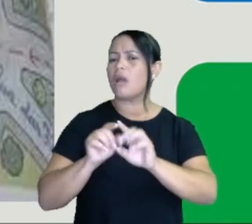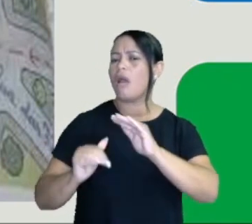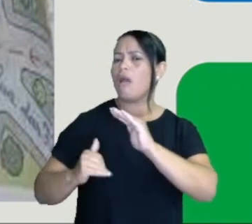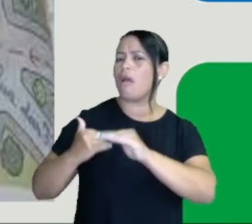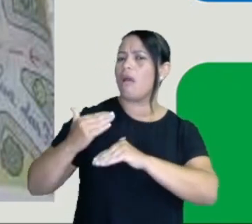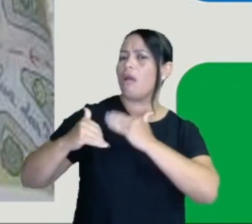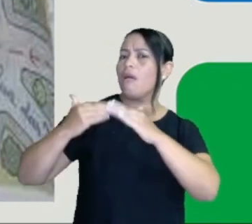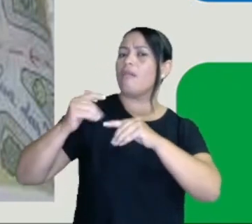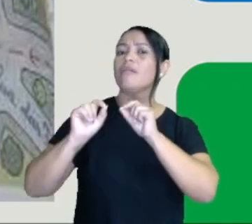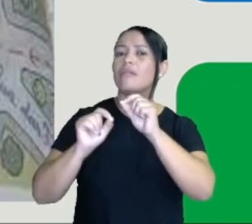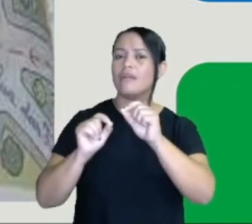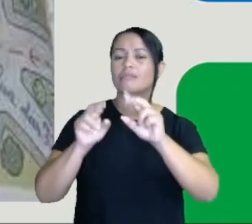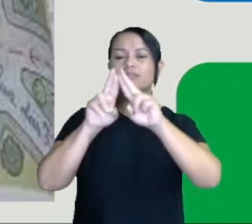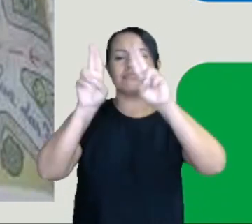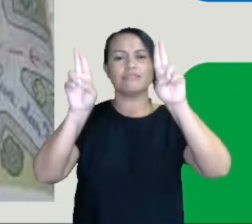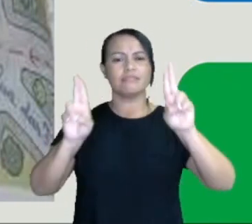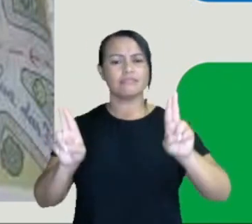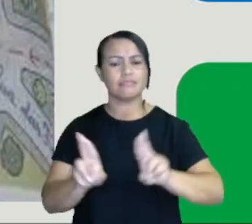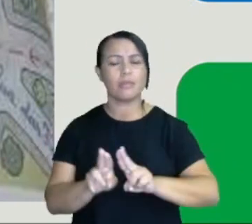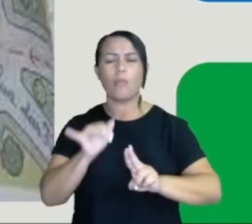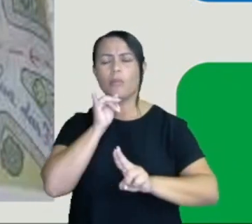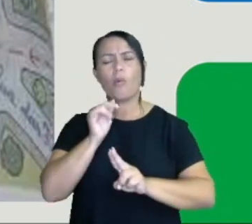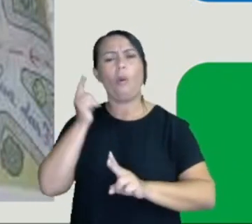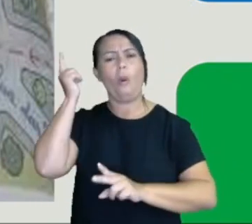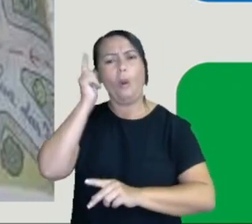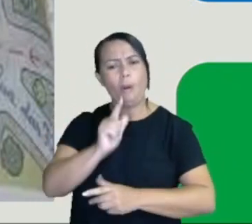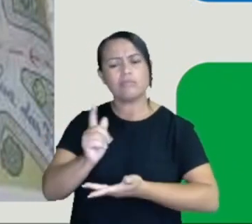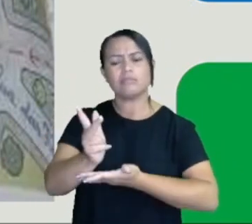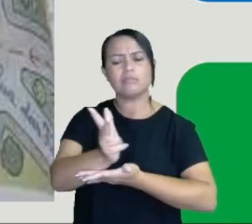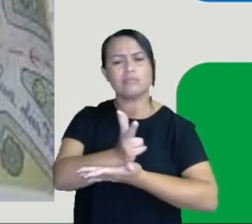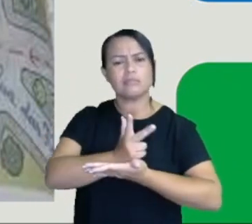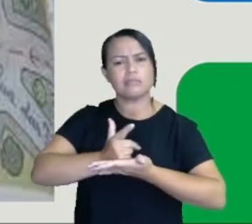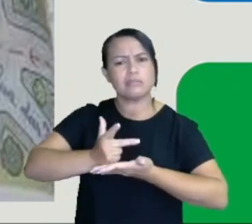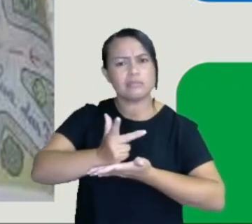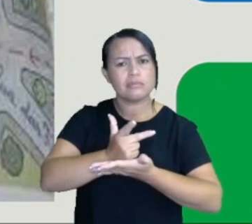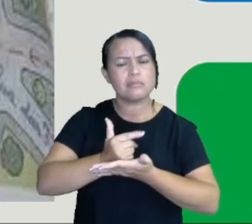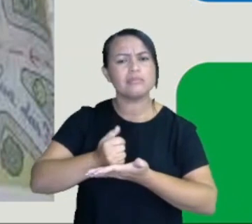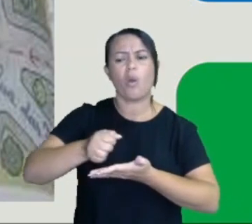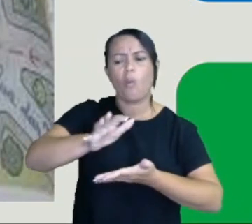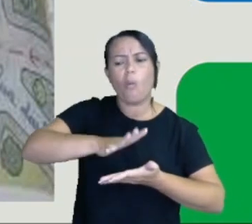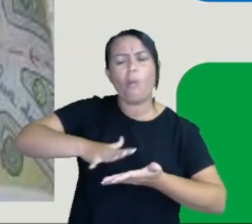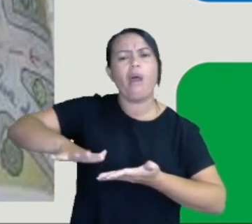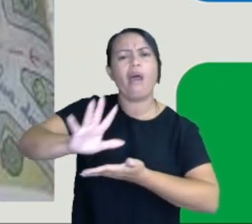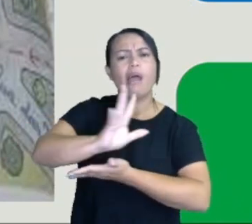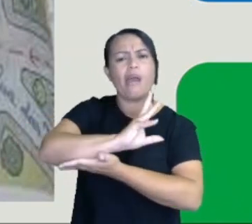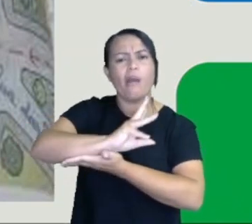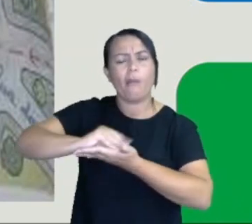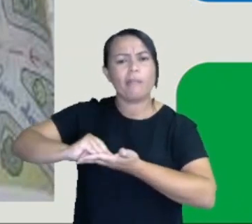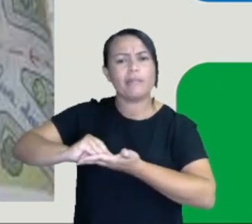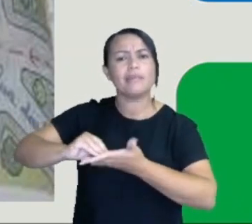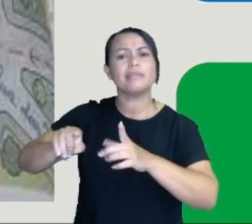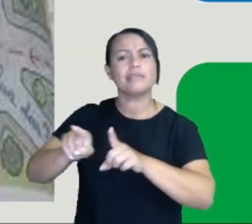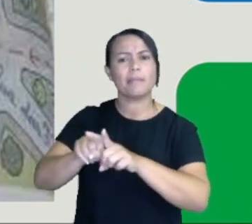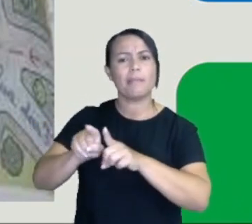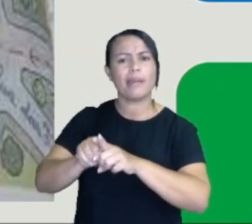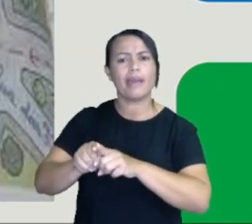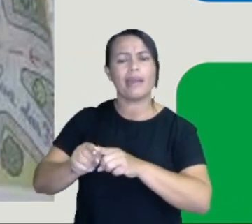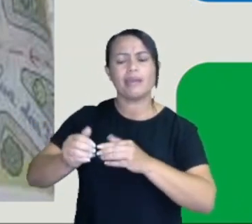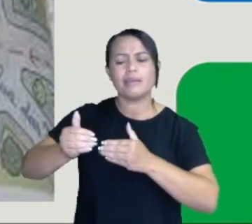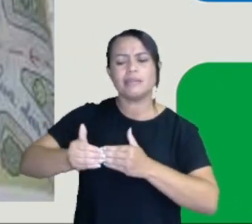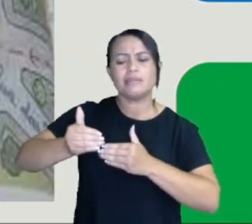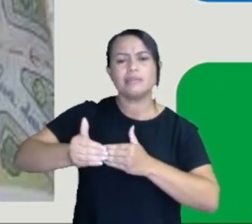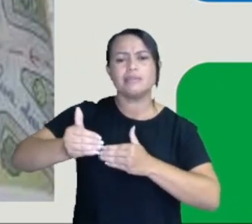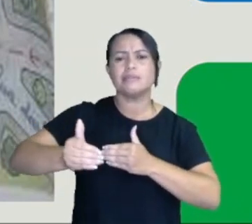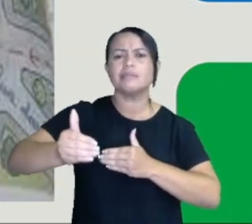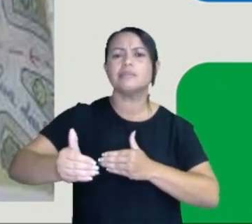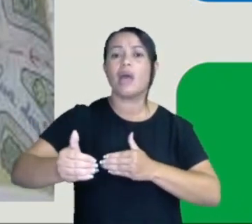de mapas. Por quê? Quando a gente consegue fazer um desenho, uma área apropriada e delimitar os